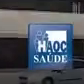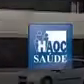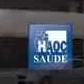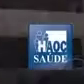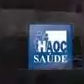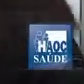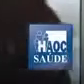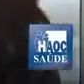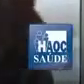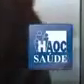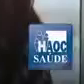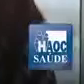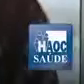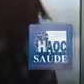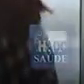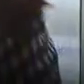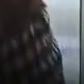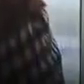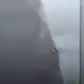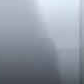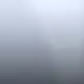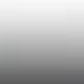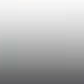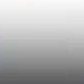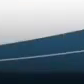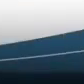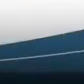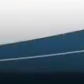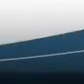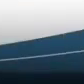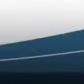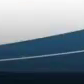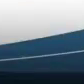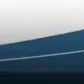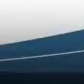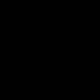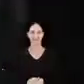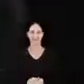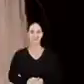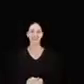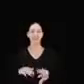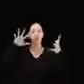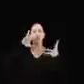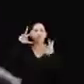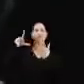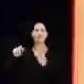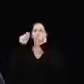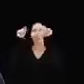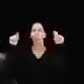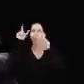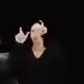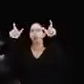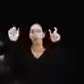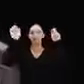atendimento à OC. Mais espaço e estrutura para cuidar de você e de sua família. Qual o resultado da